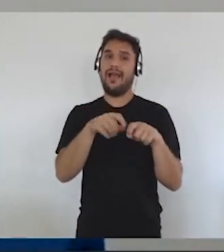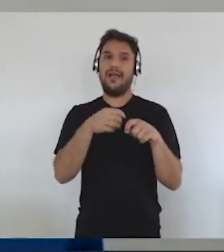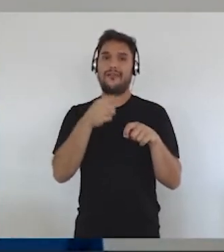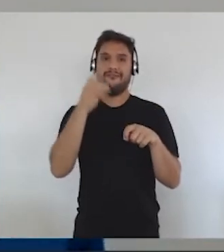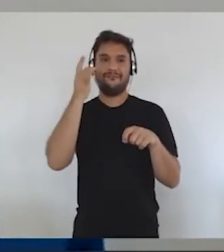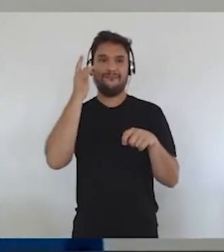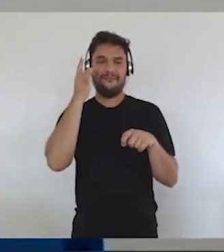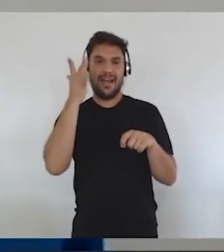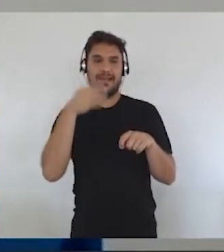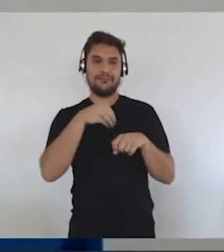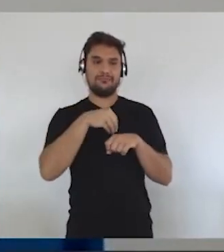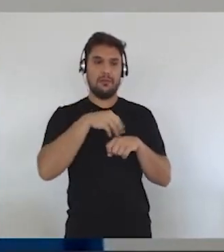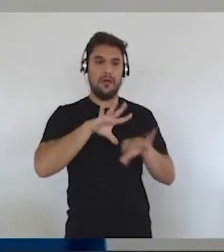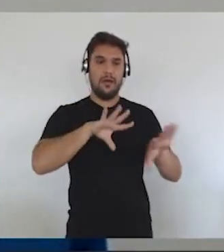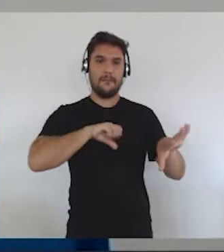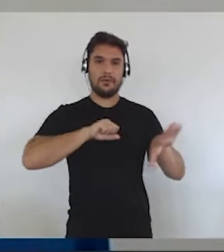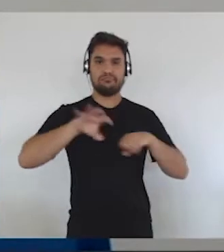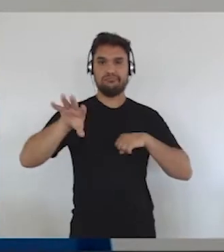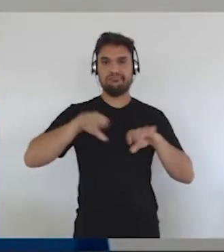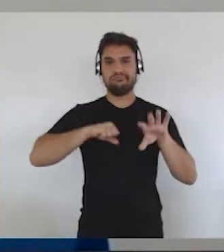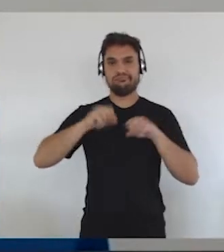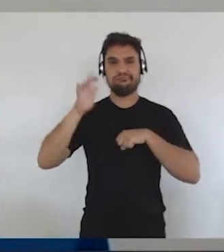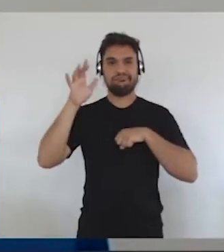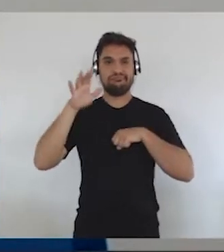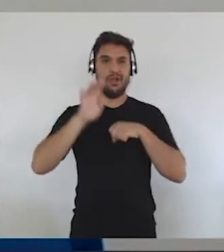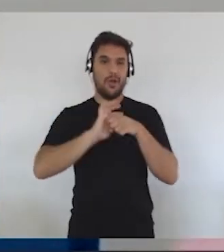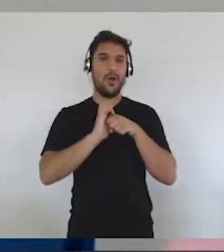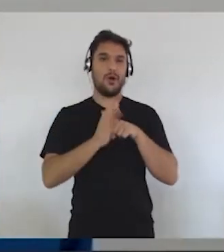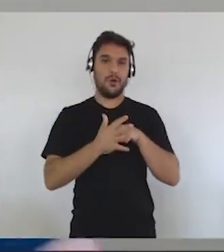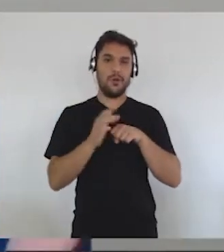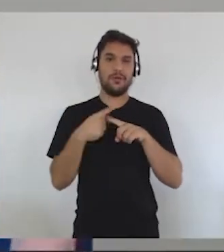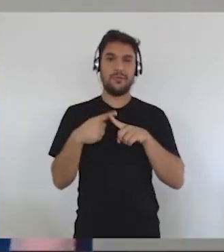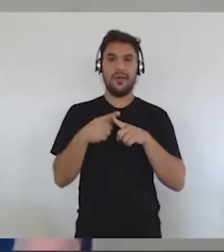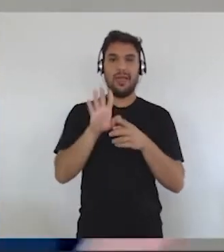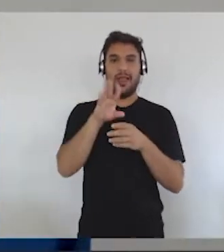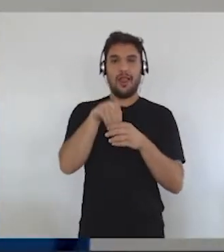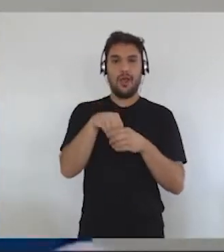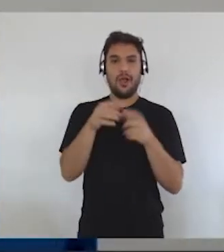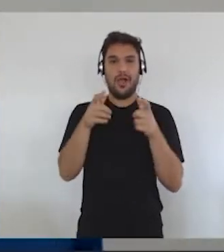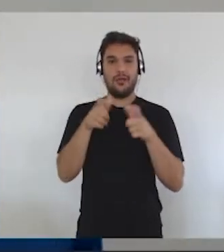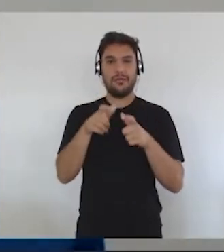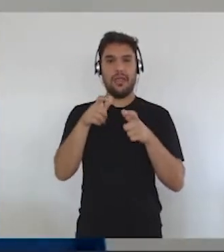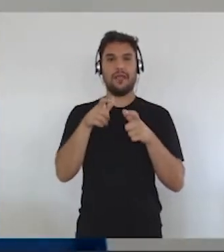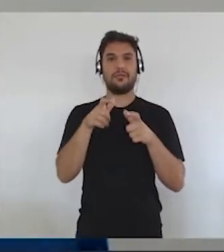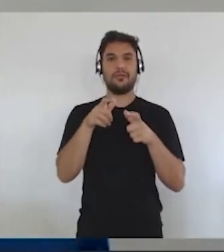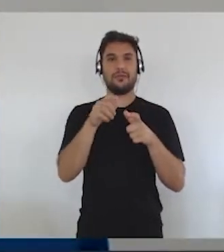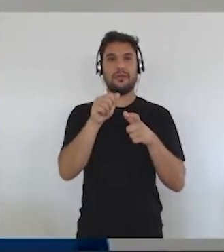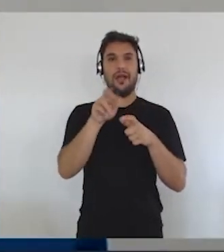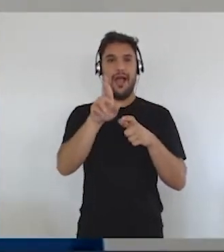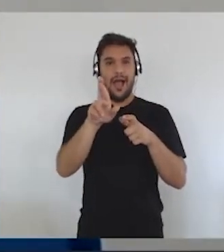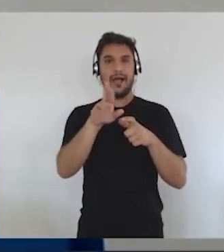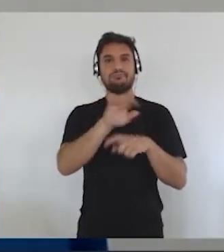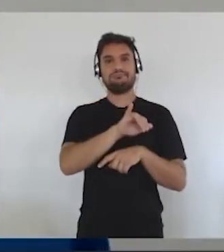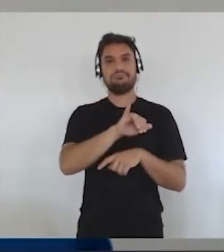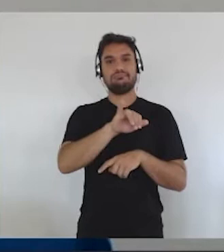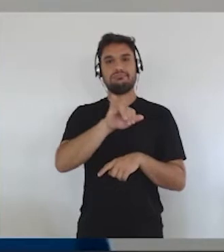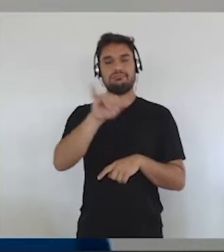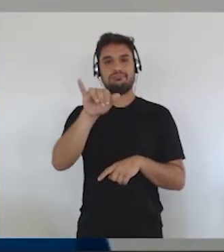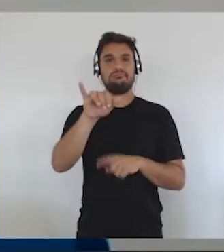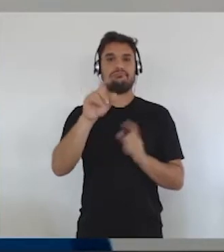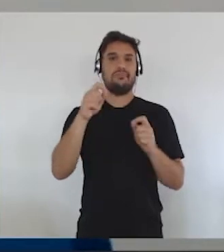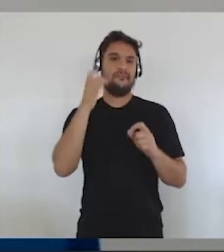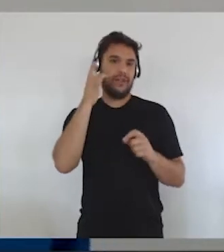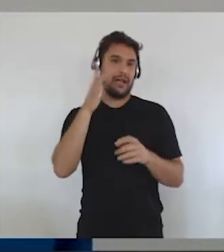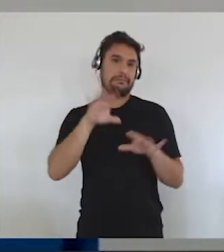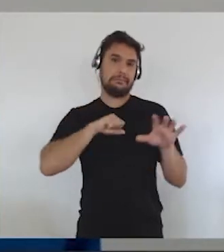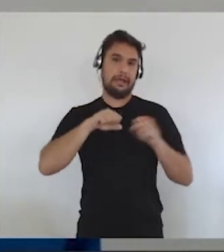transmissão do vírus se mostra muito facilitada pelo próprio sistema de reaproveitamento do ar, e